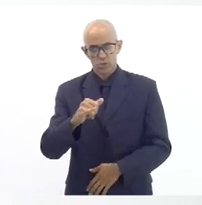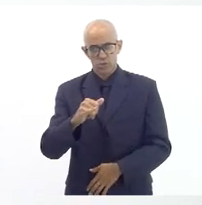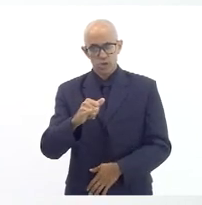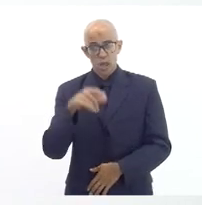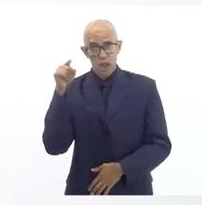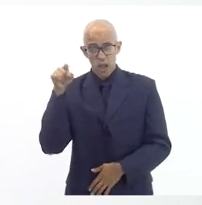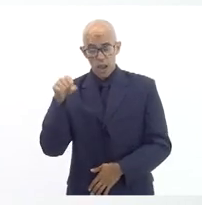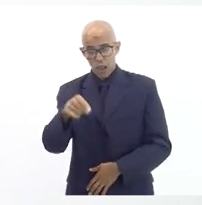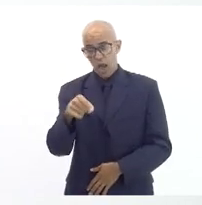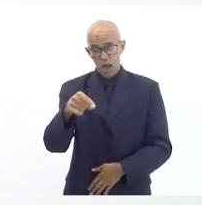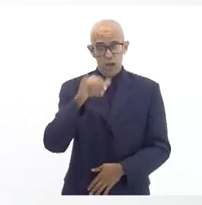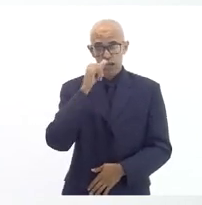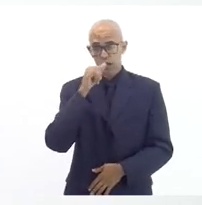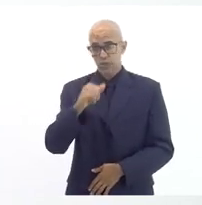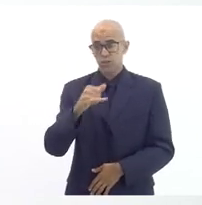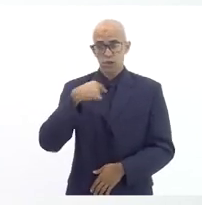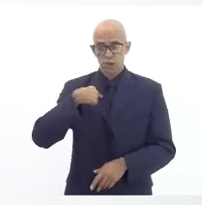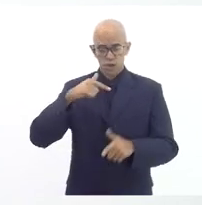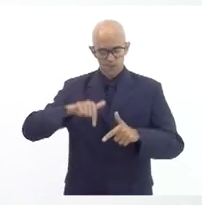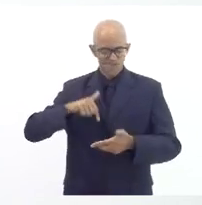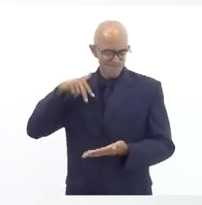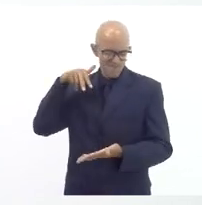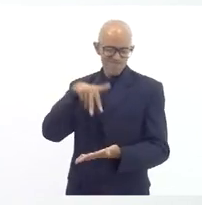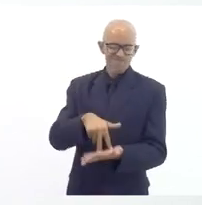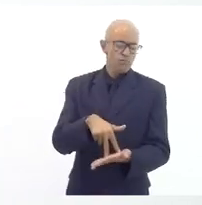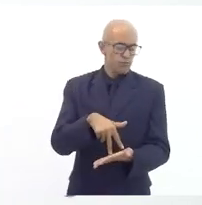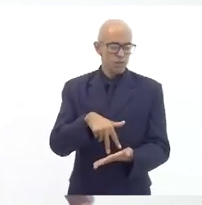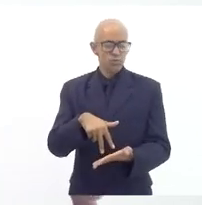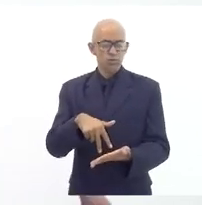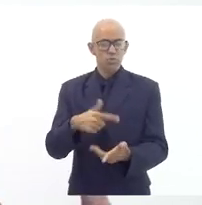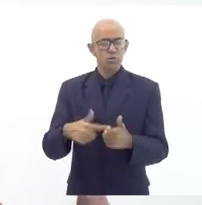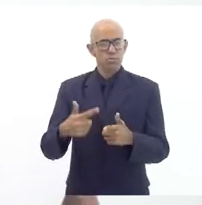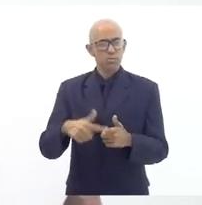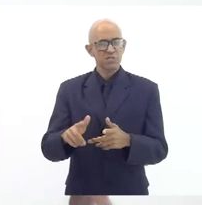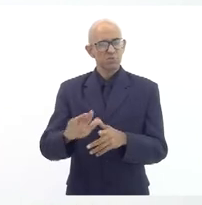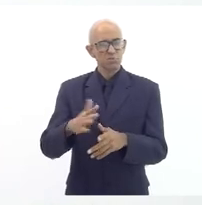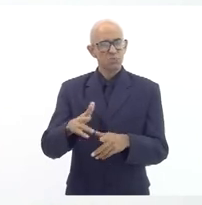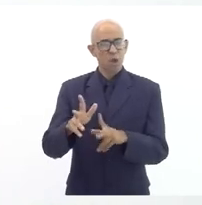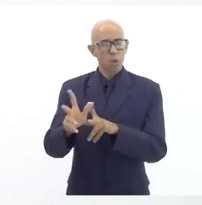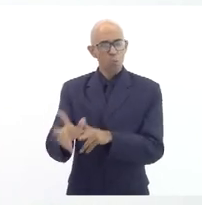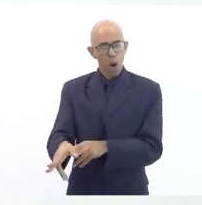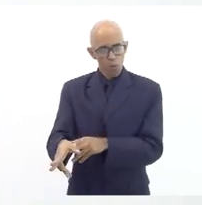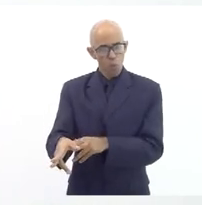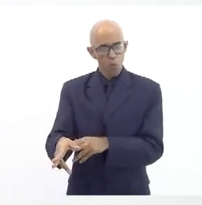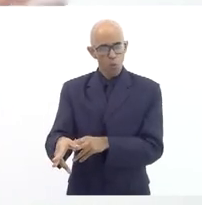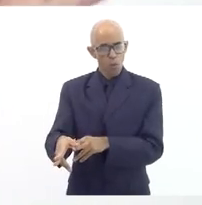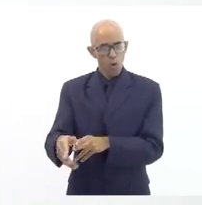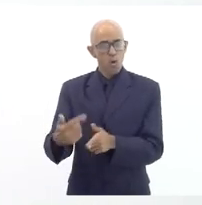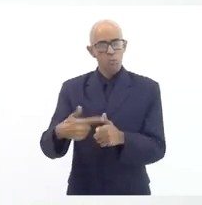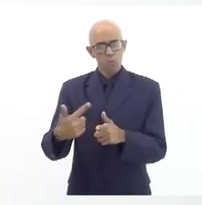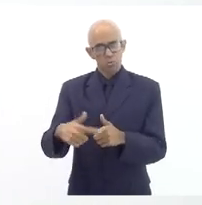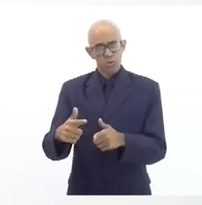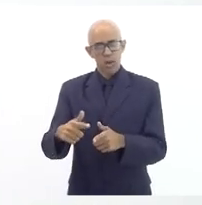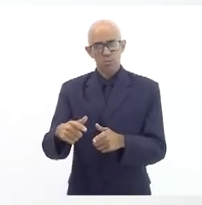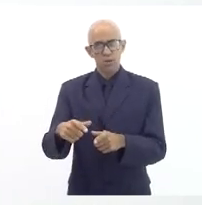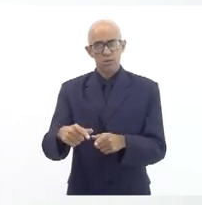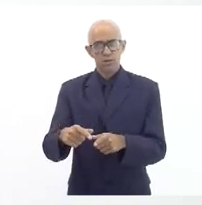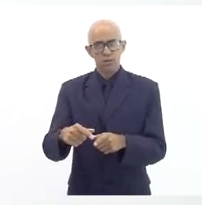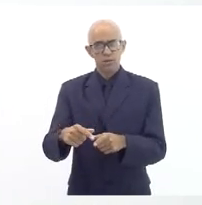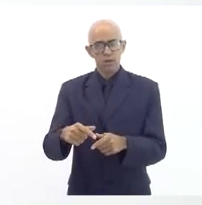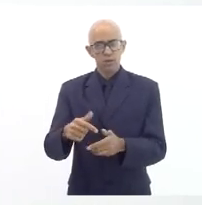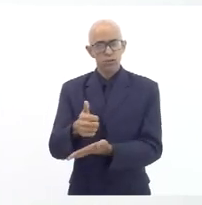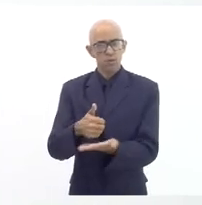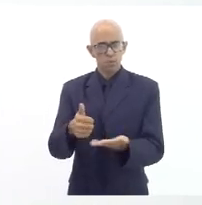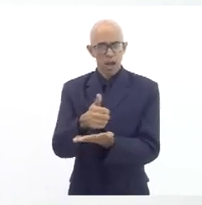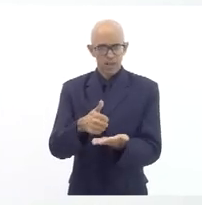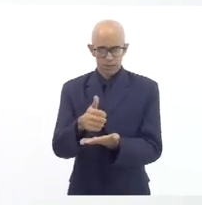da Energia eu enfrento problemas muito parecidos. Em primeiro lugar, problemas crônicos, como o deputado Brazão disse,